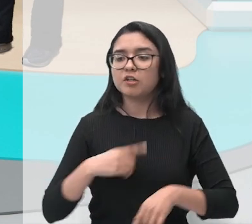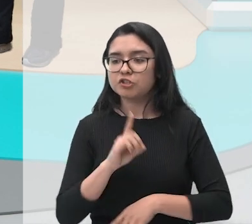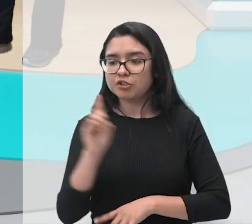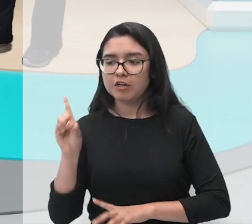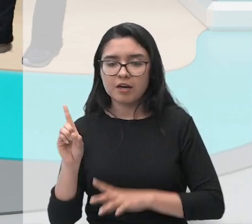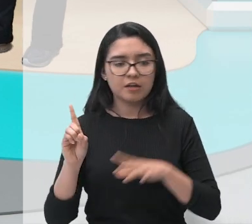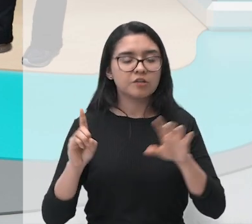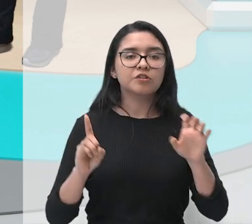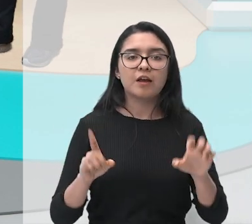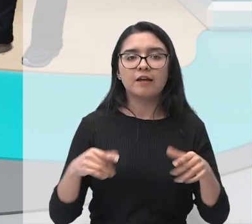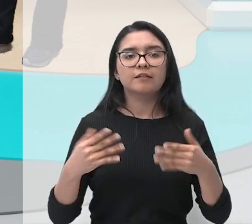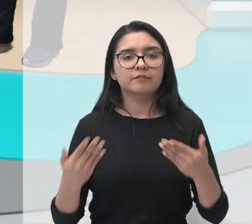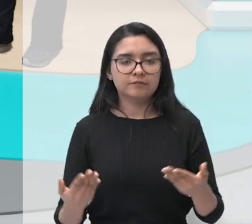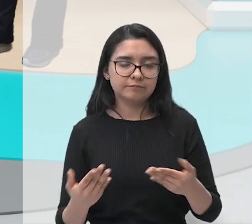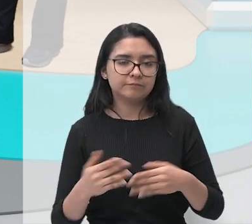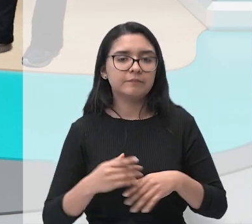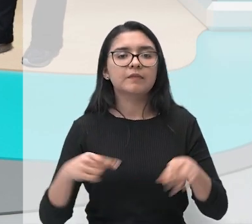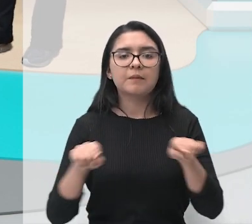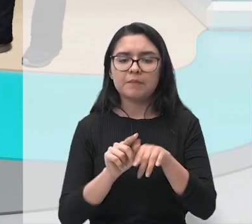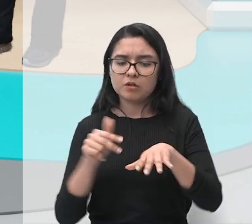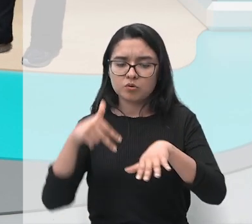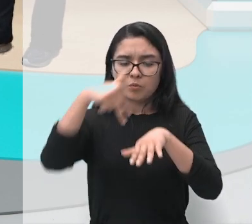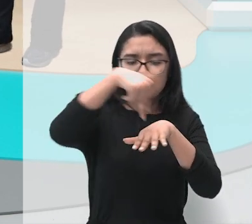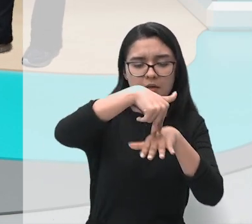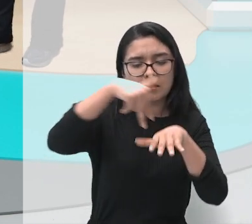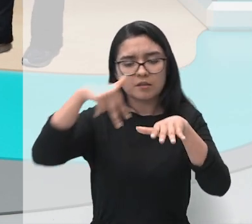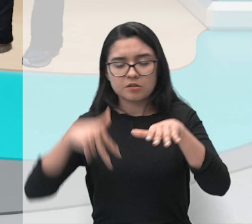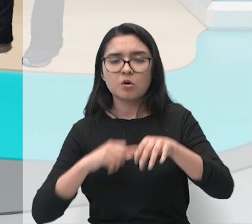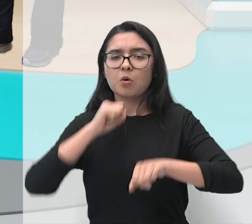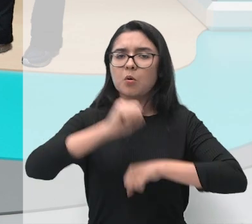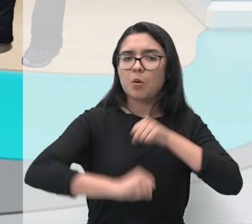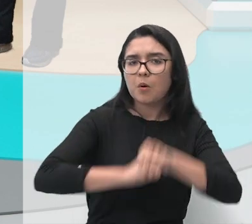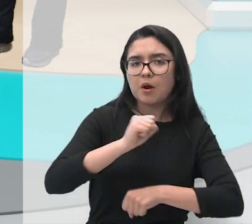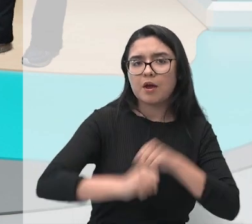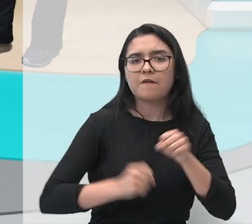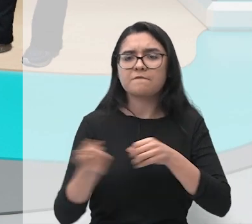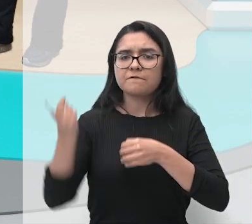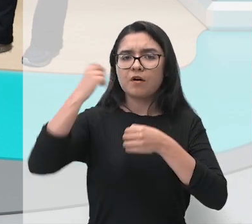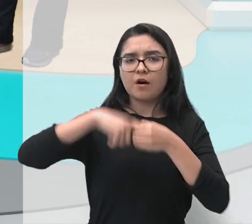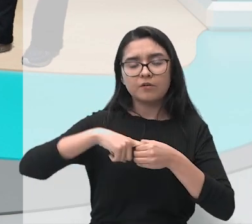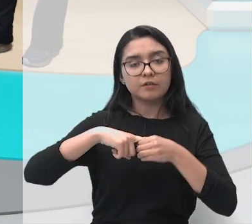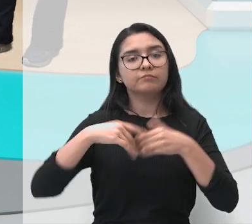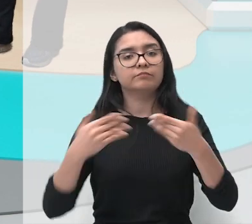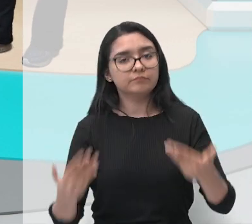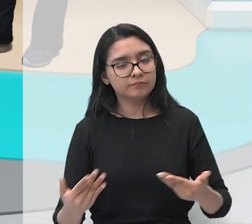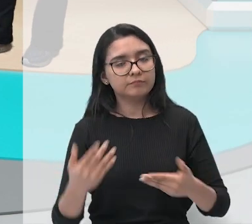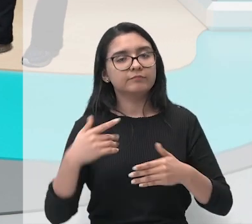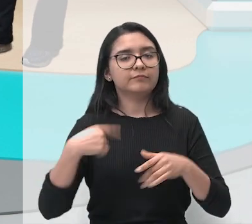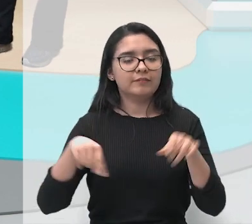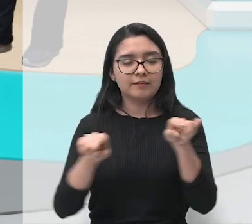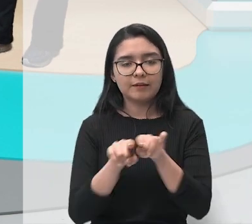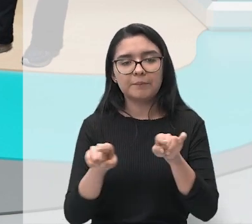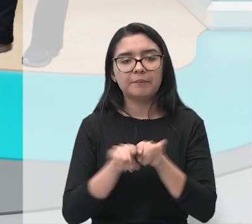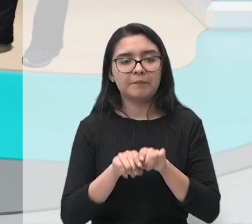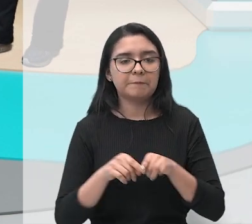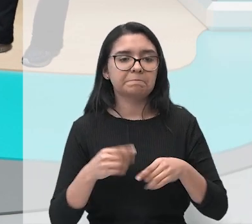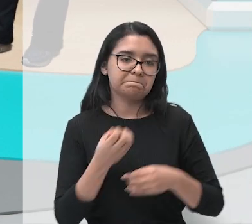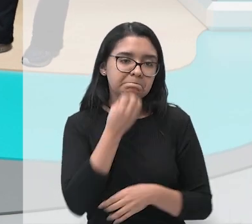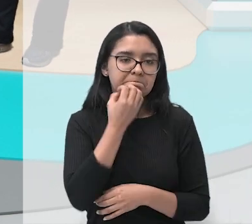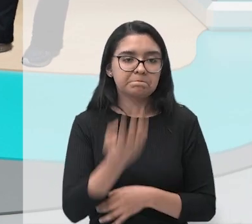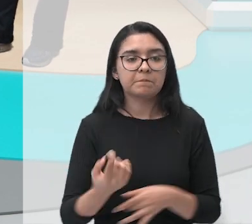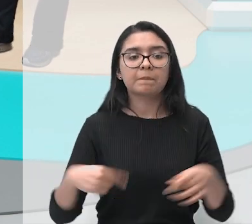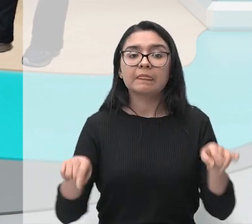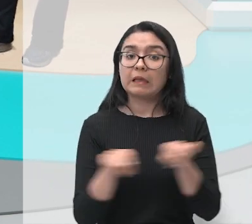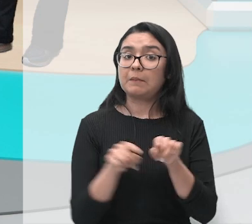direita e esquerda, certo? Subir, descer, correr, voltar, então vai trabalhar tudo isso.